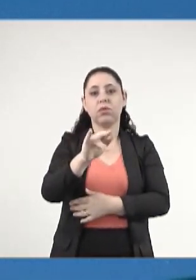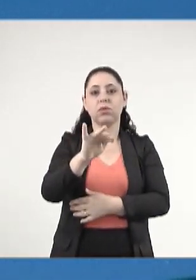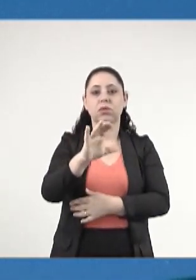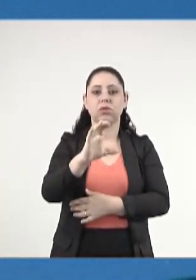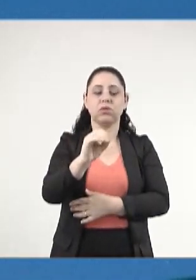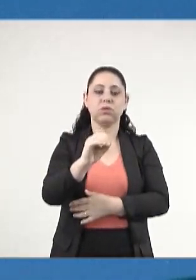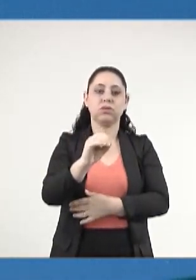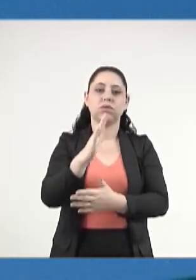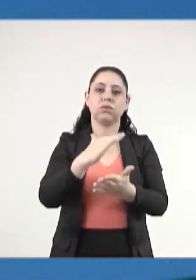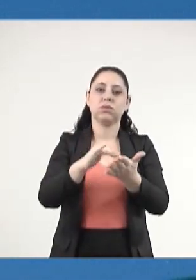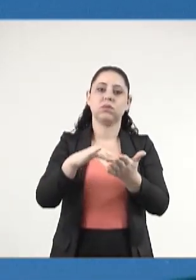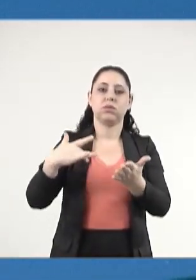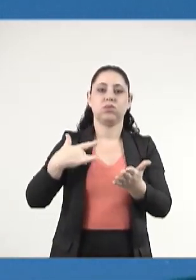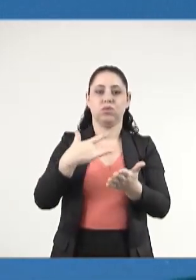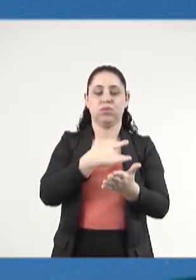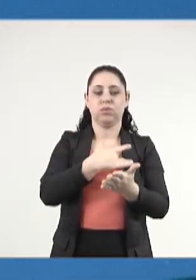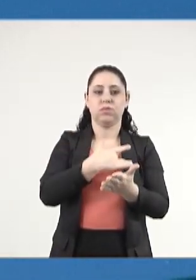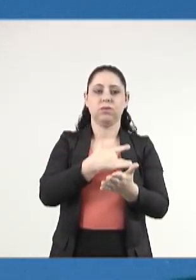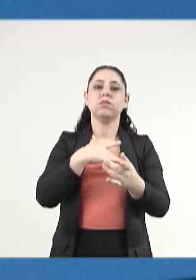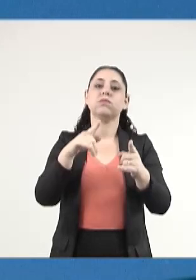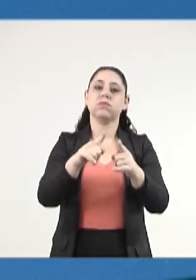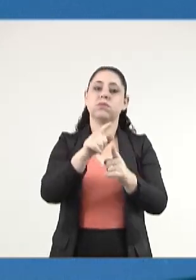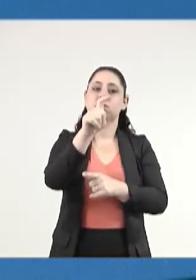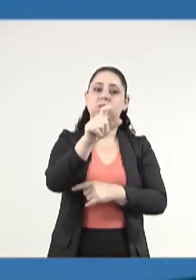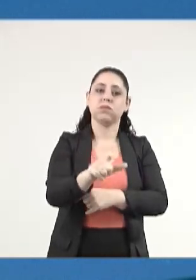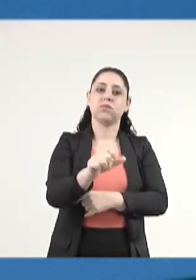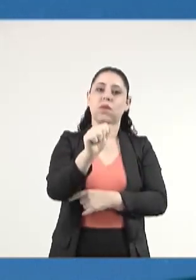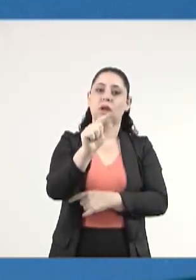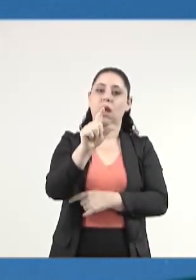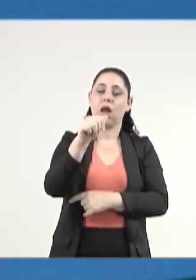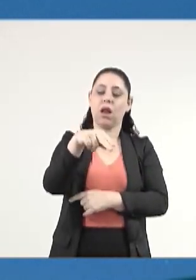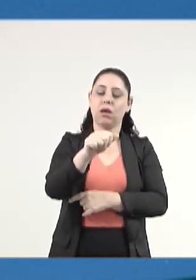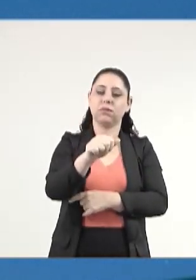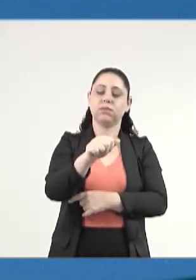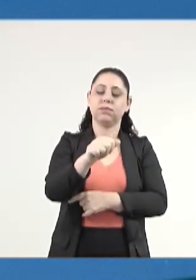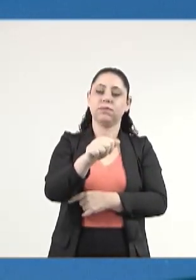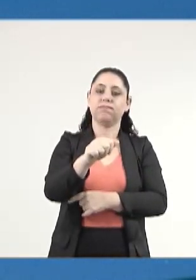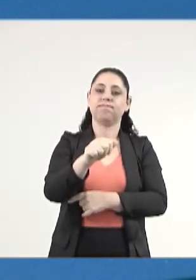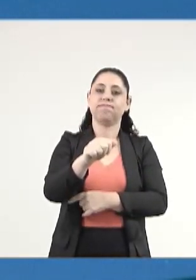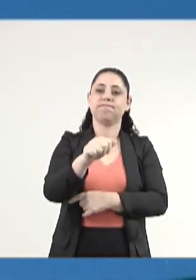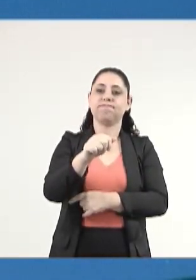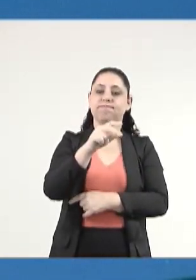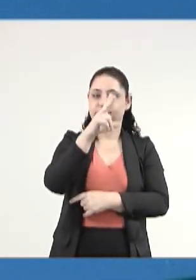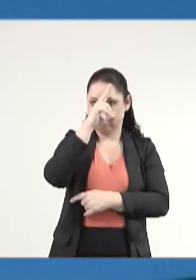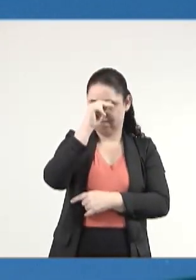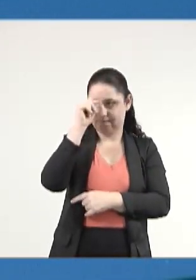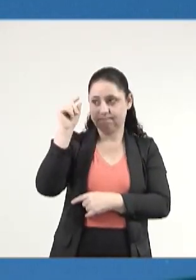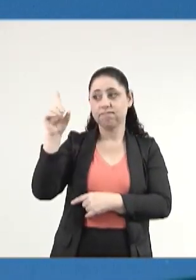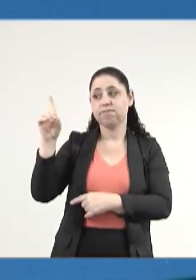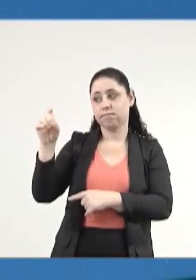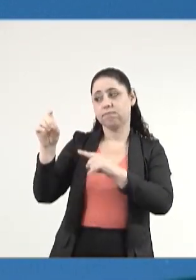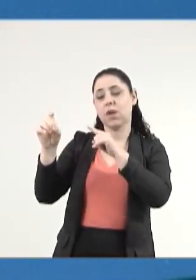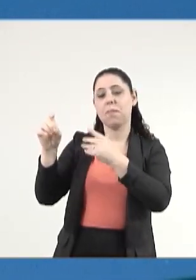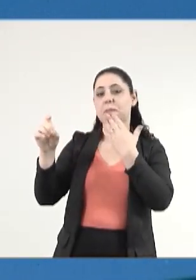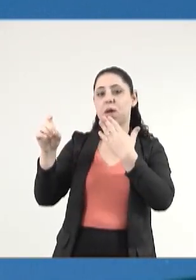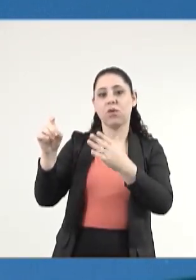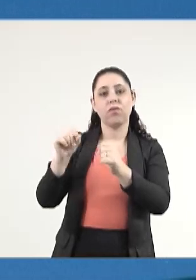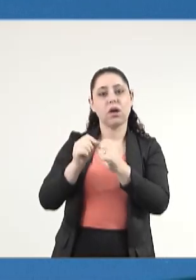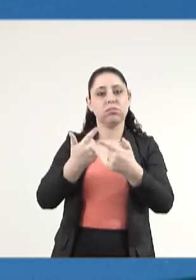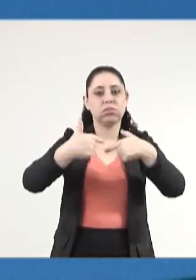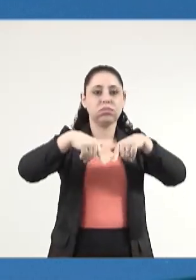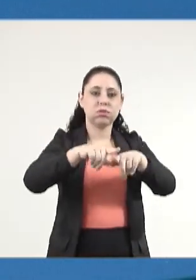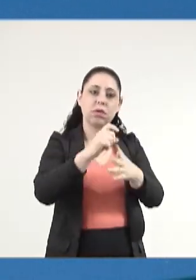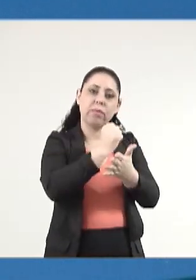Simões, secretário do Estado de Saúde, ao excelentíssimo senhor Alan Guedes, prefeito de Dourados, solicitando que seja realizado um